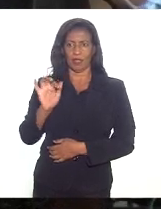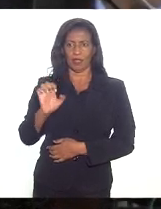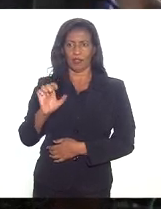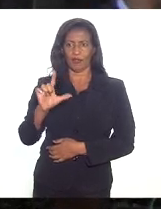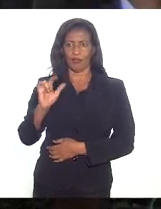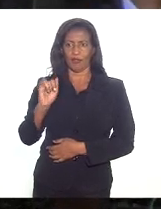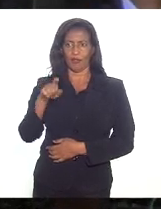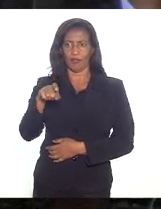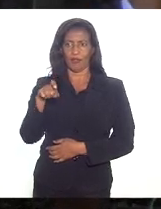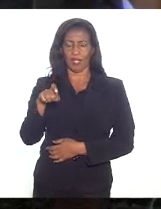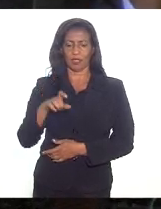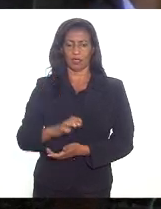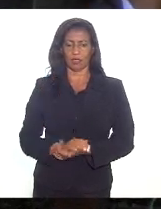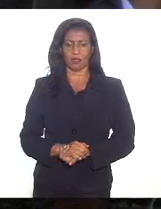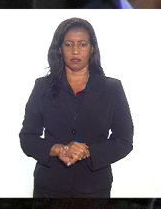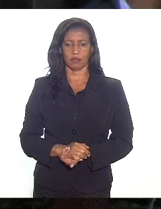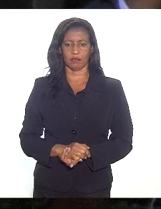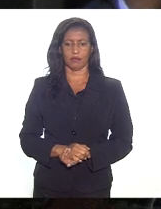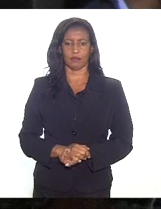Deputada Rosane Félix.